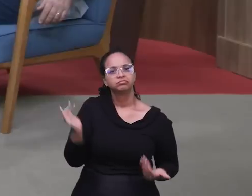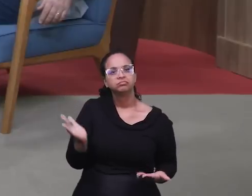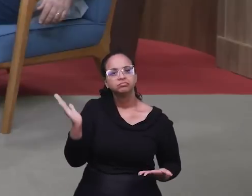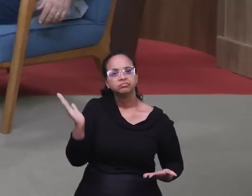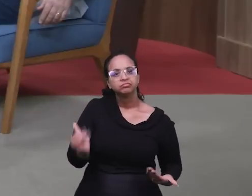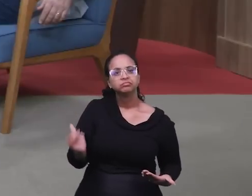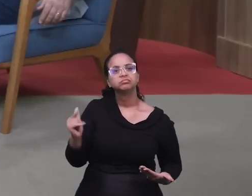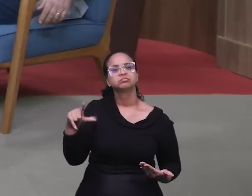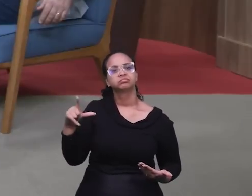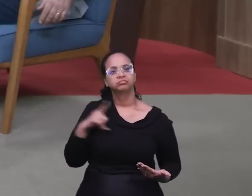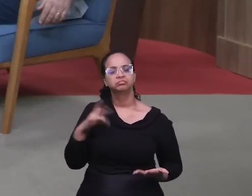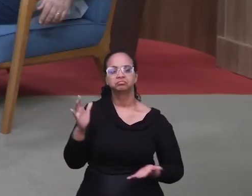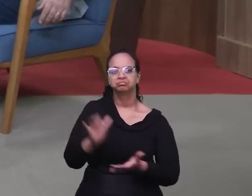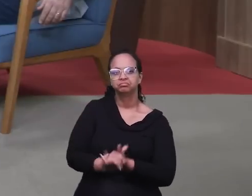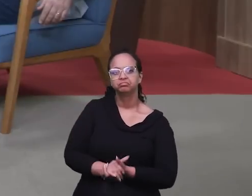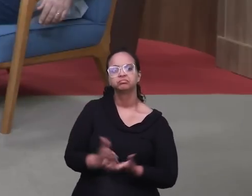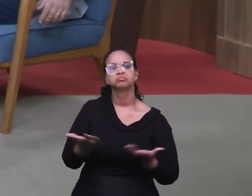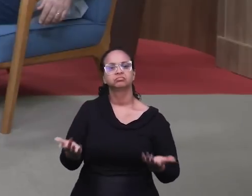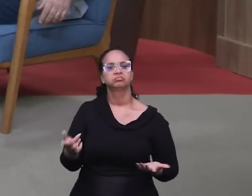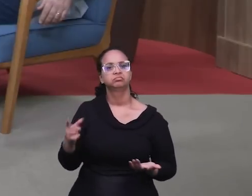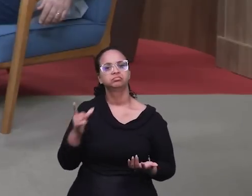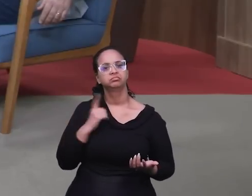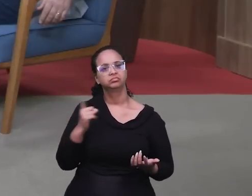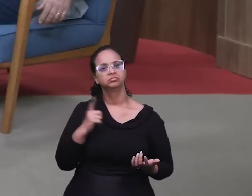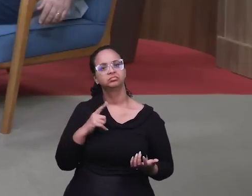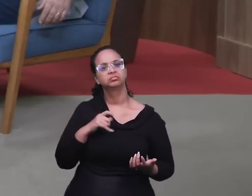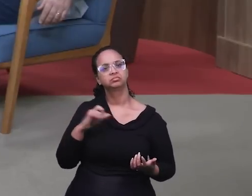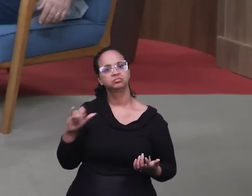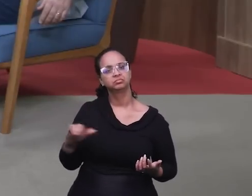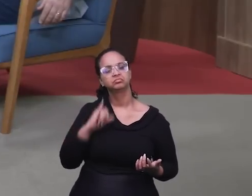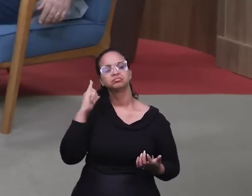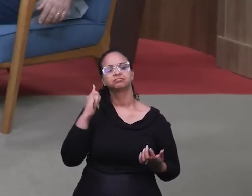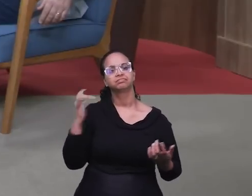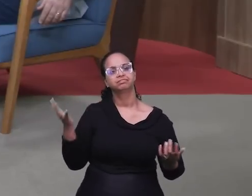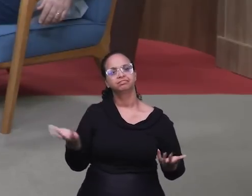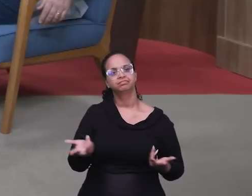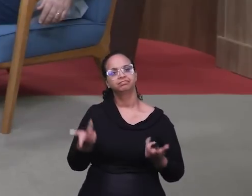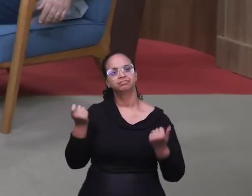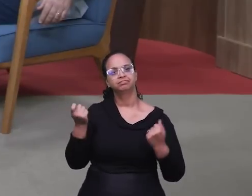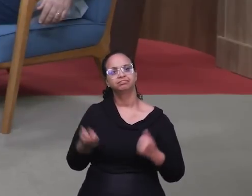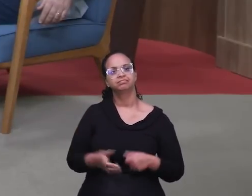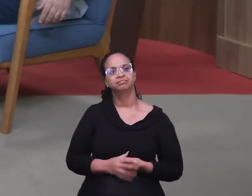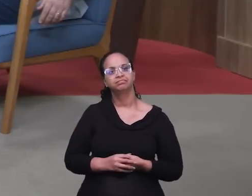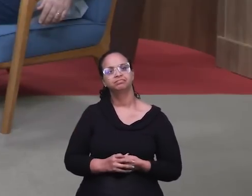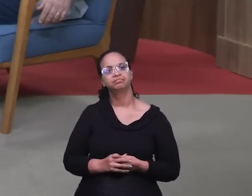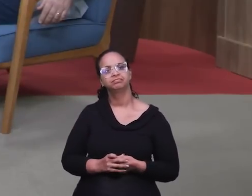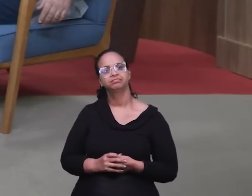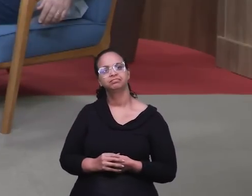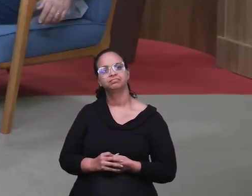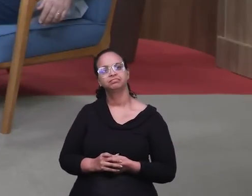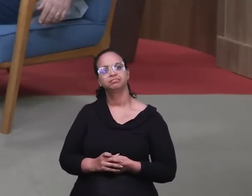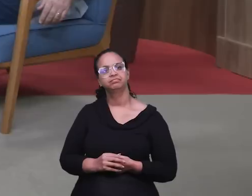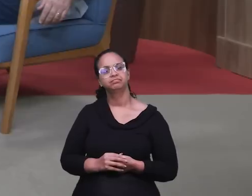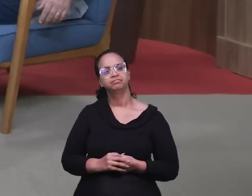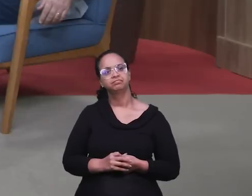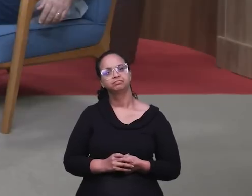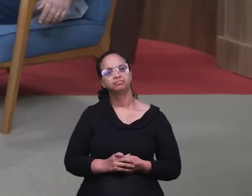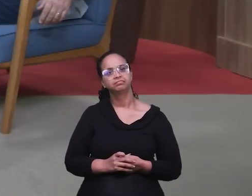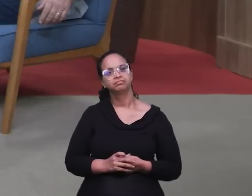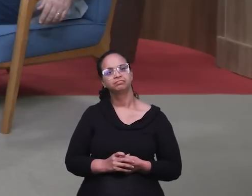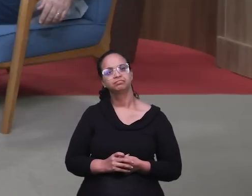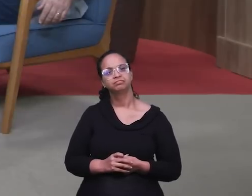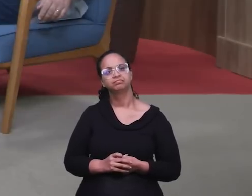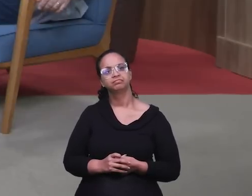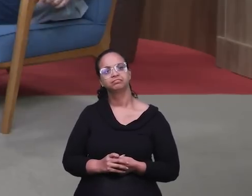né? Às vezes o esposo e a esposa. Então isso é edificante para todos nós. Amém. Glória a Deus. Bom, agora a gente vai assistir